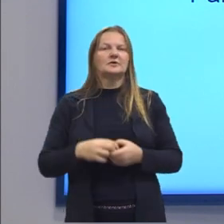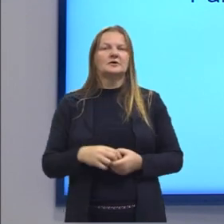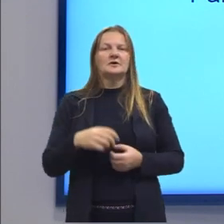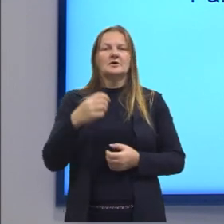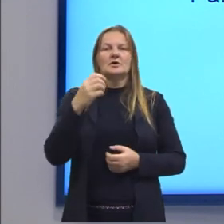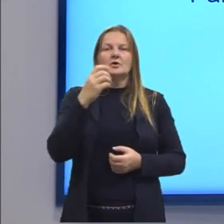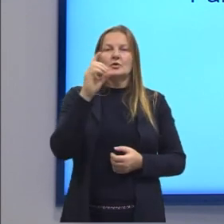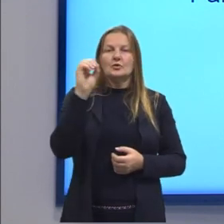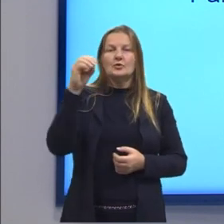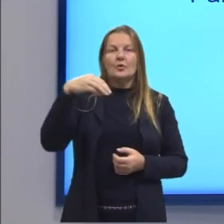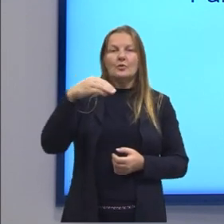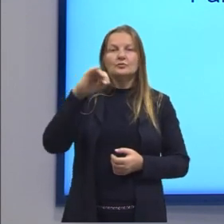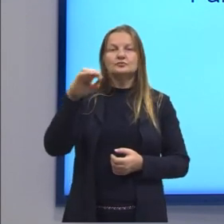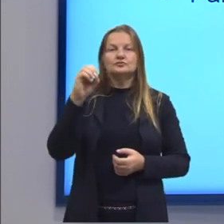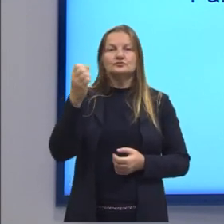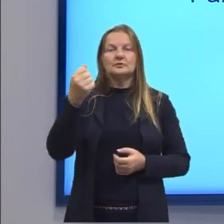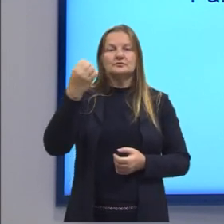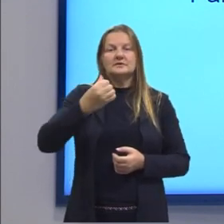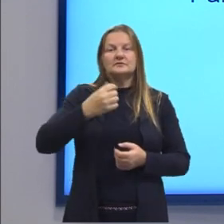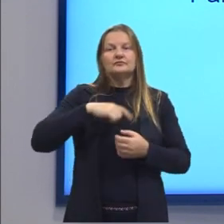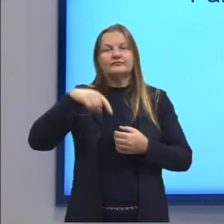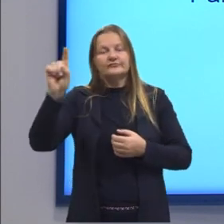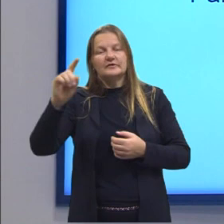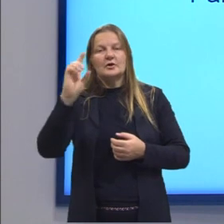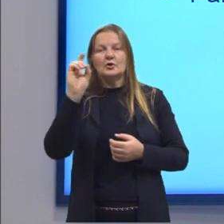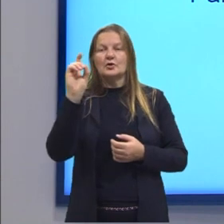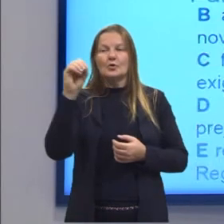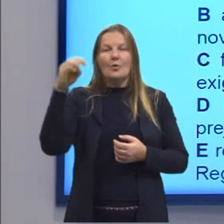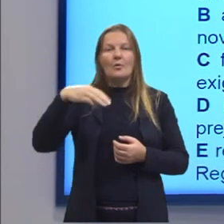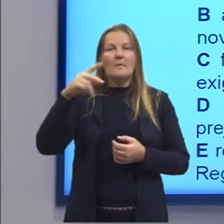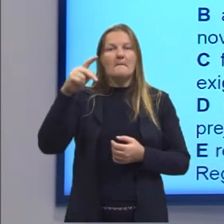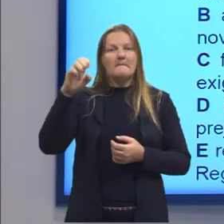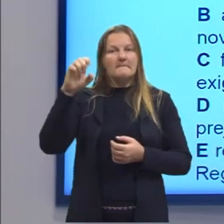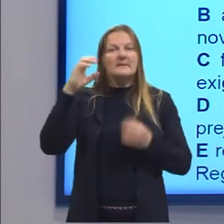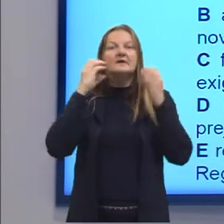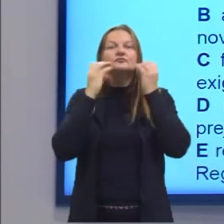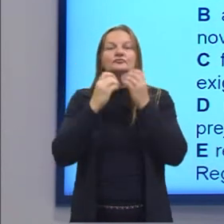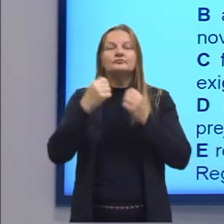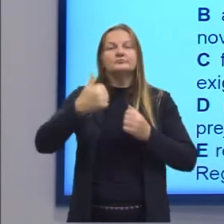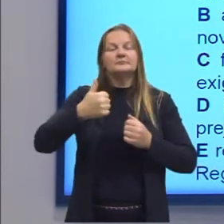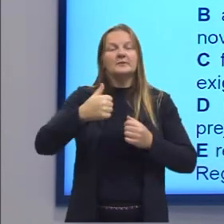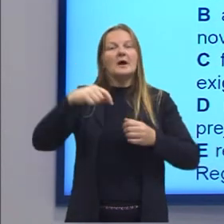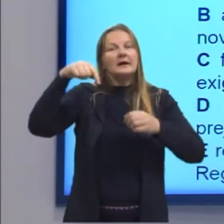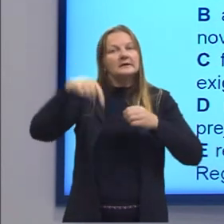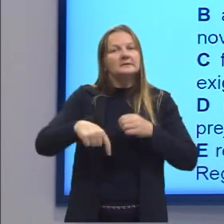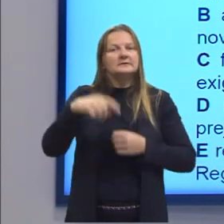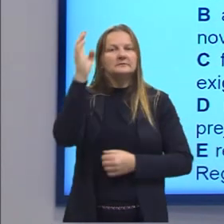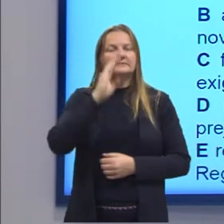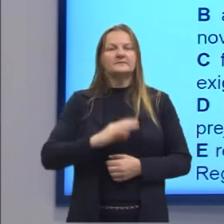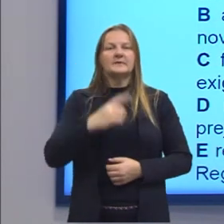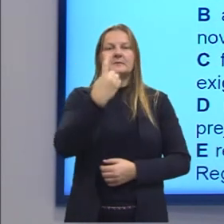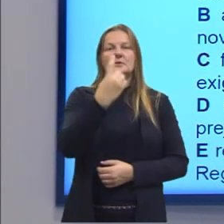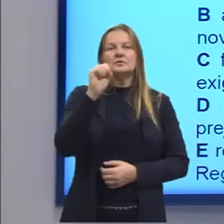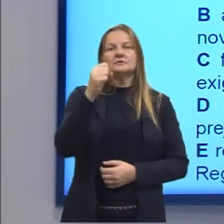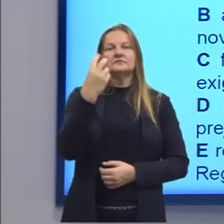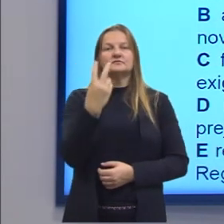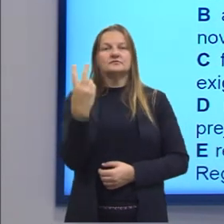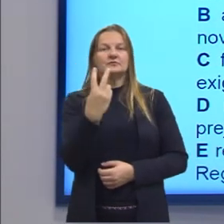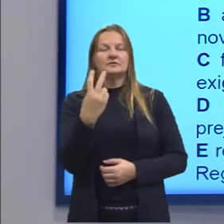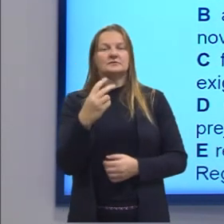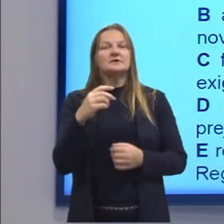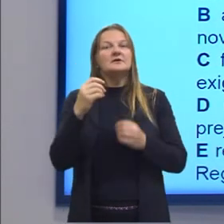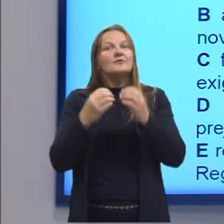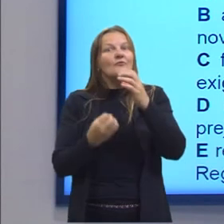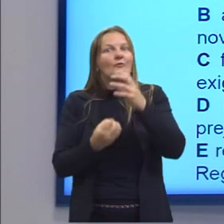para Portugal Dom Pedro primeiro filhote e começa a pressionar ele pela independência em 1822 ele vai